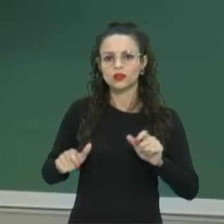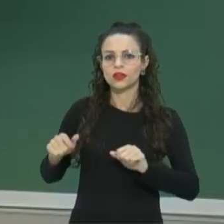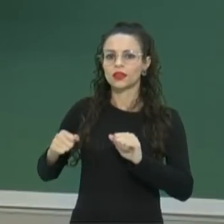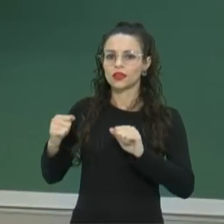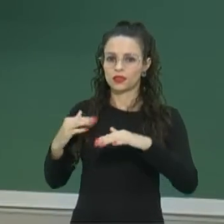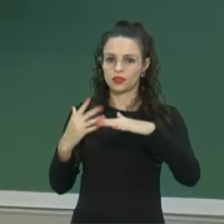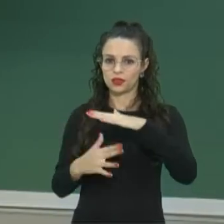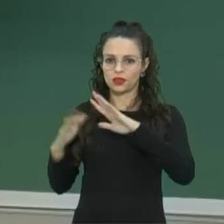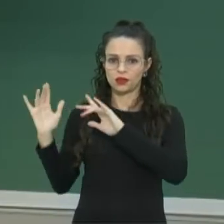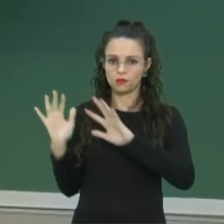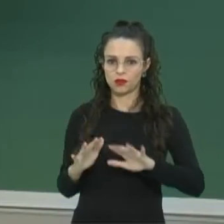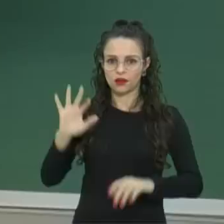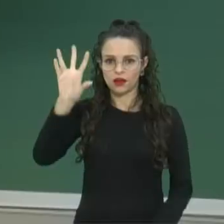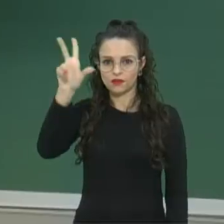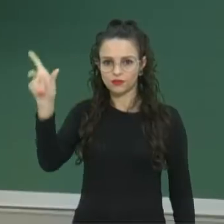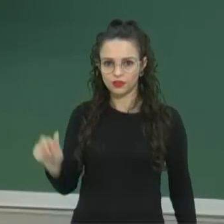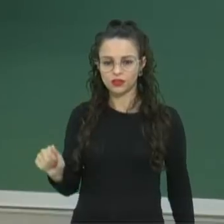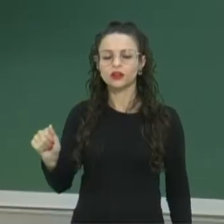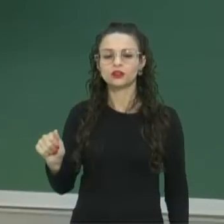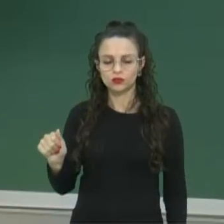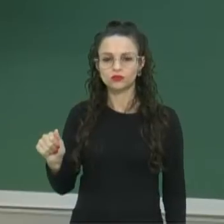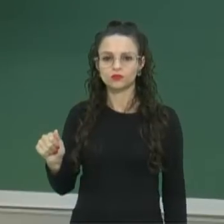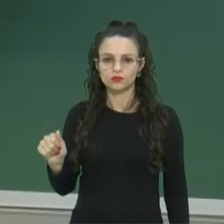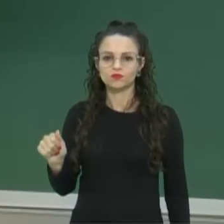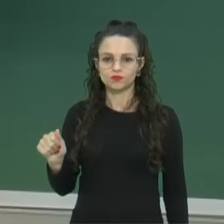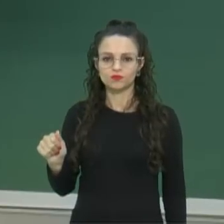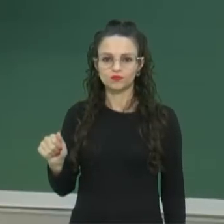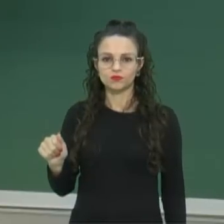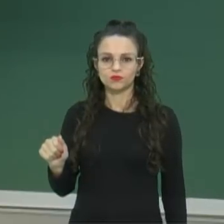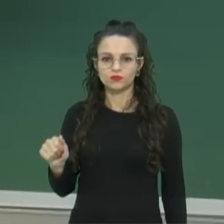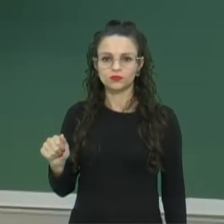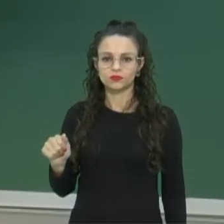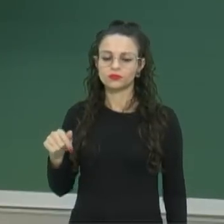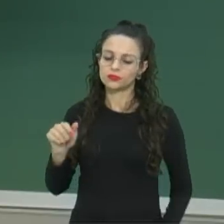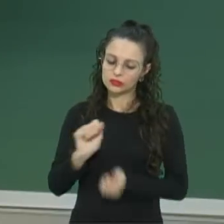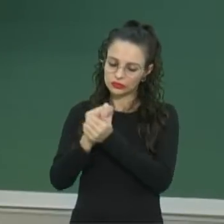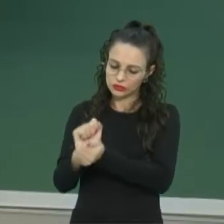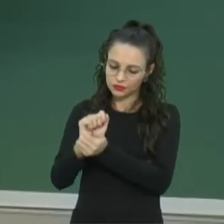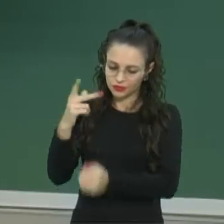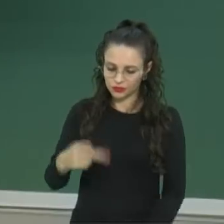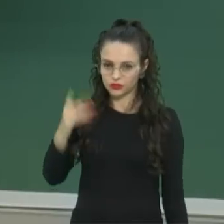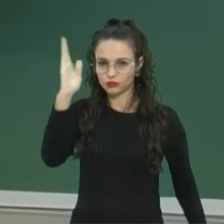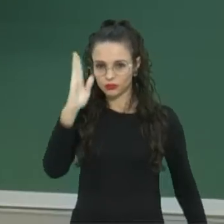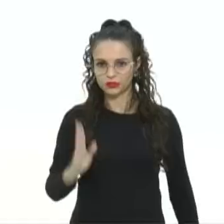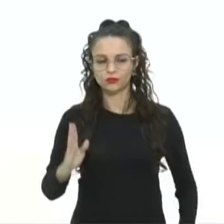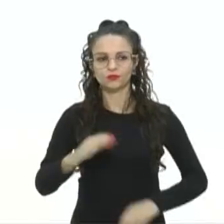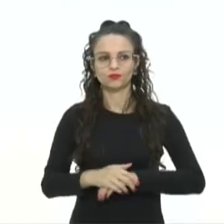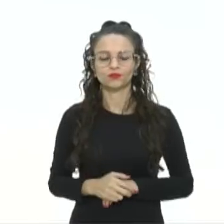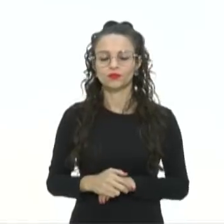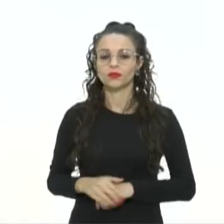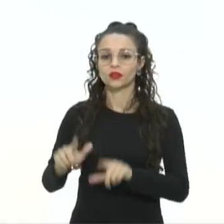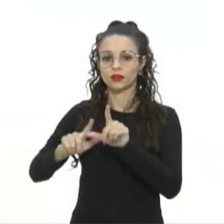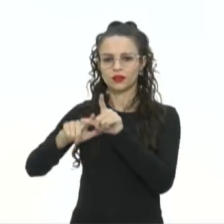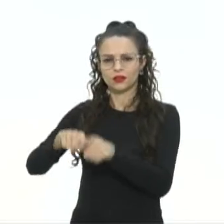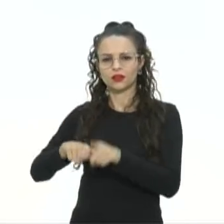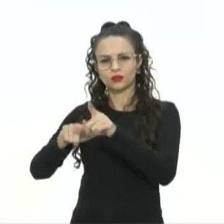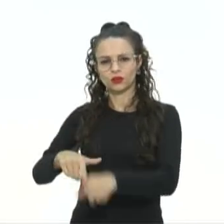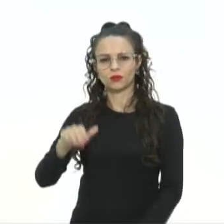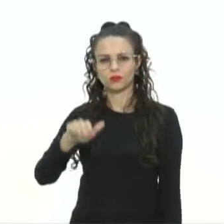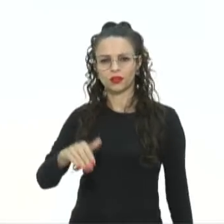imigrantes africanos que vieram, né, para serem escravizados aqui no Brasil. Né? No candomblé,